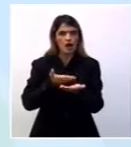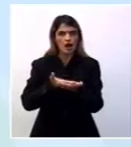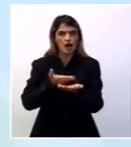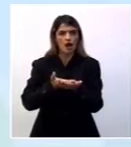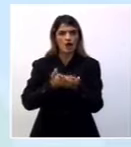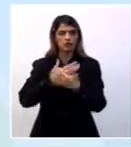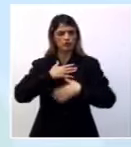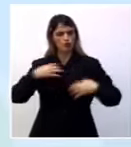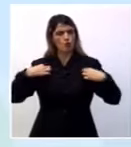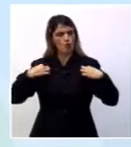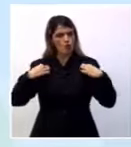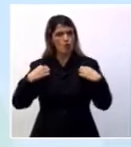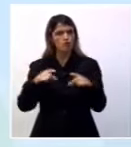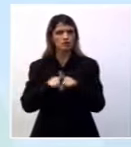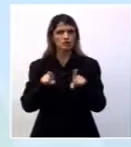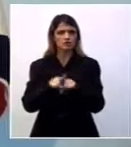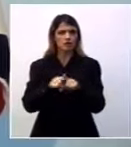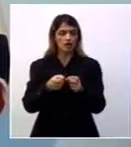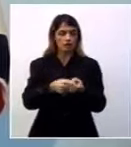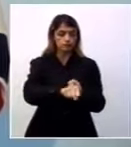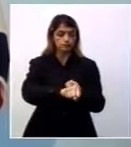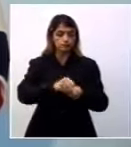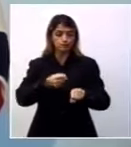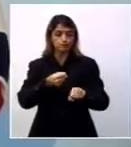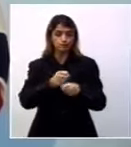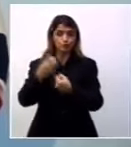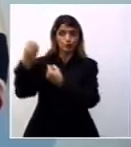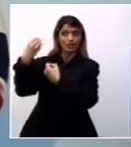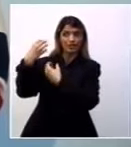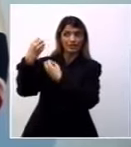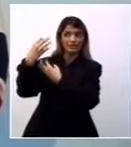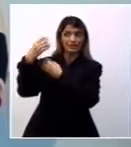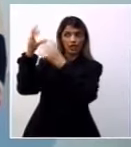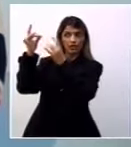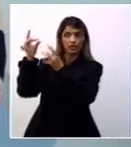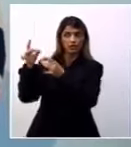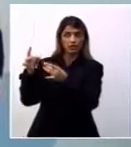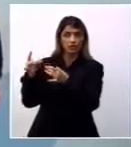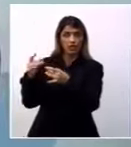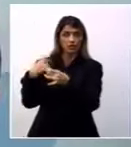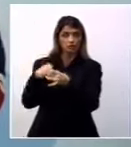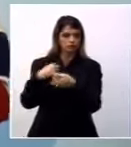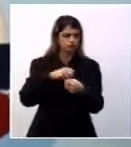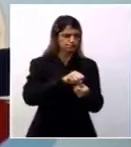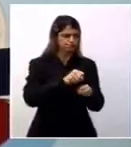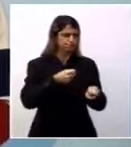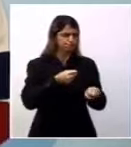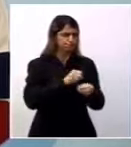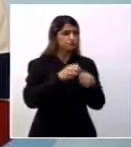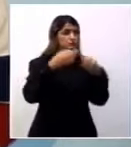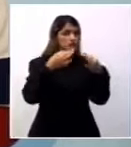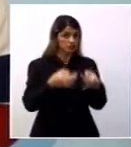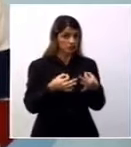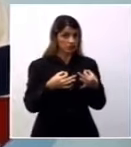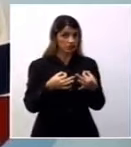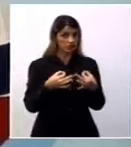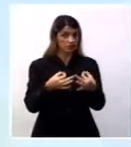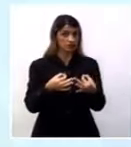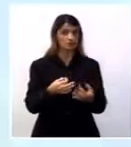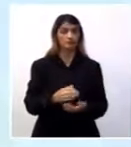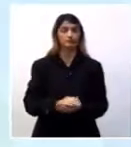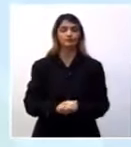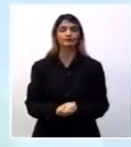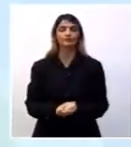né? Execute os movimentos conforme ele for detalhando, para que não tenha nenhum problema posteriormente, correto? Tudo bem? Vamos